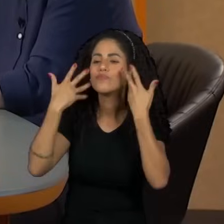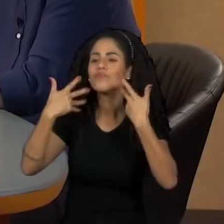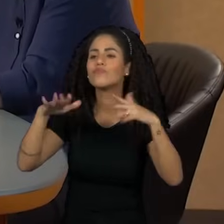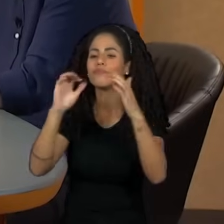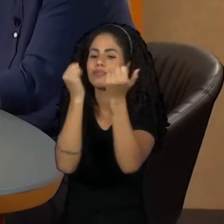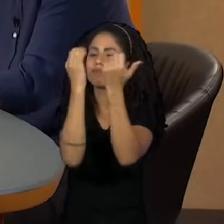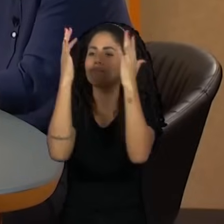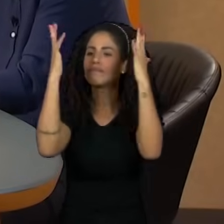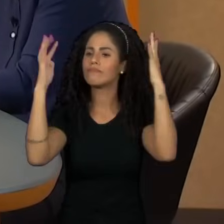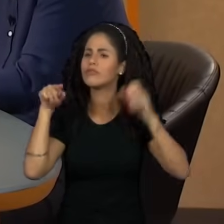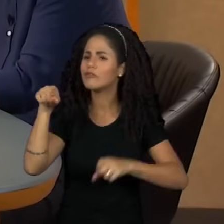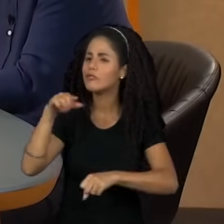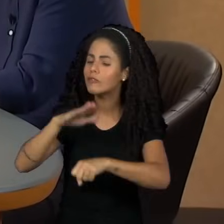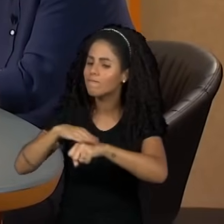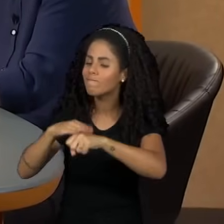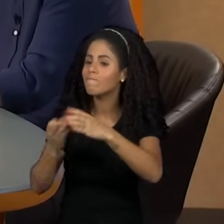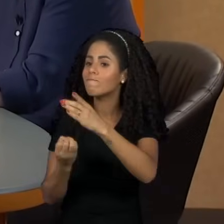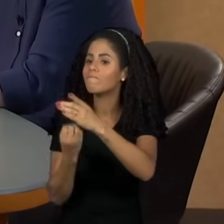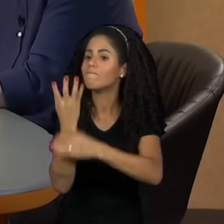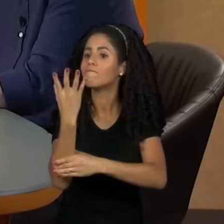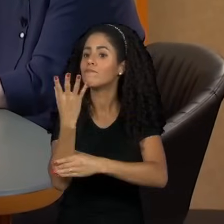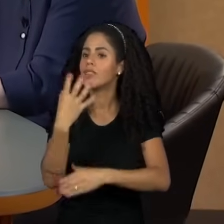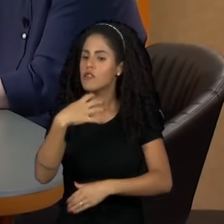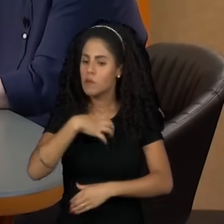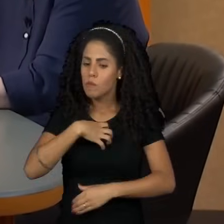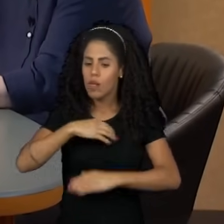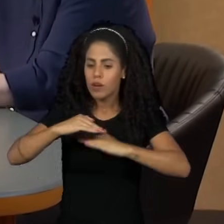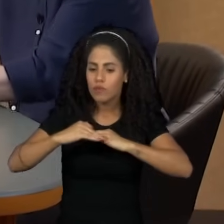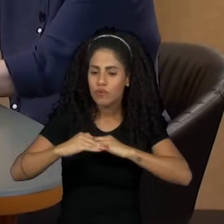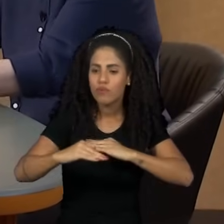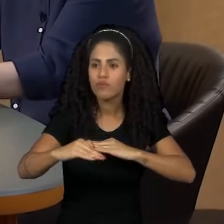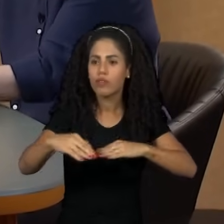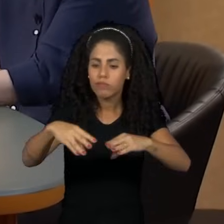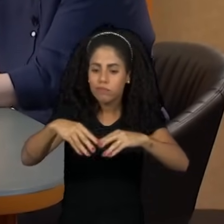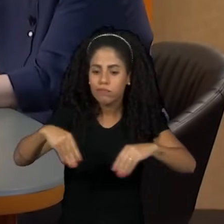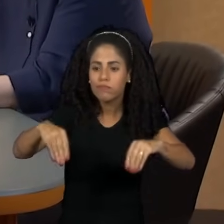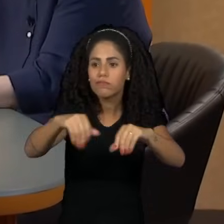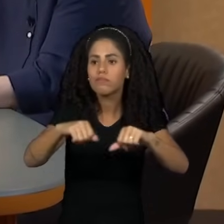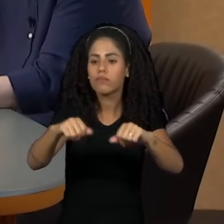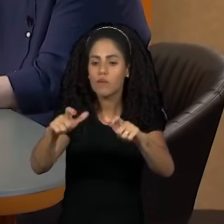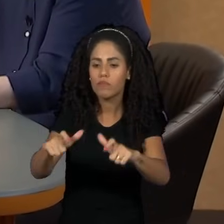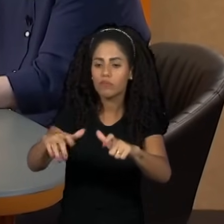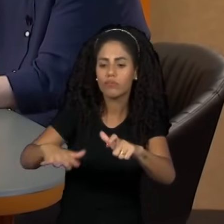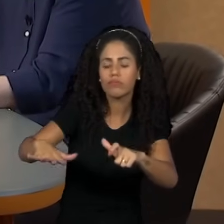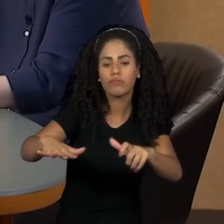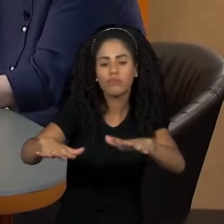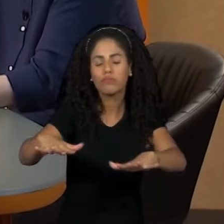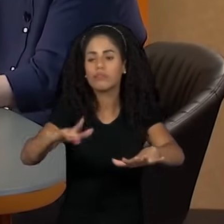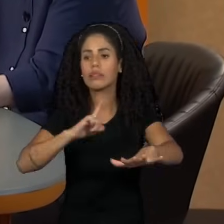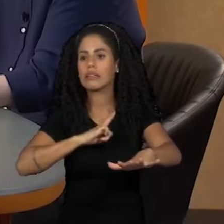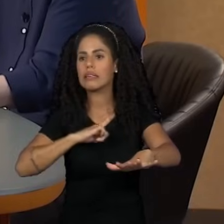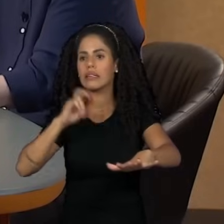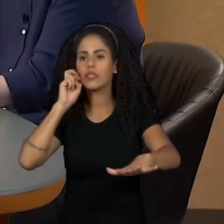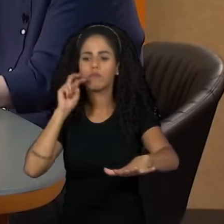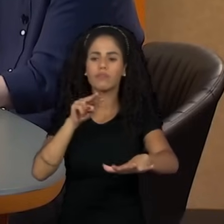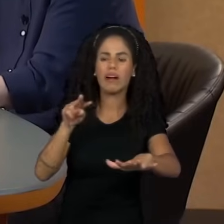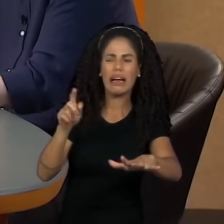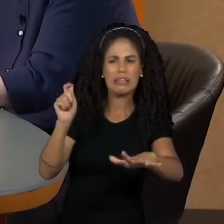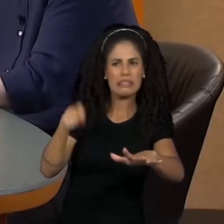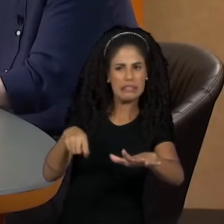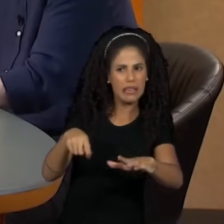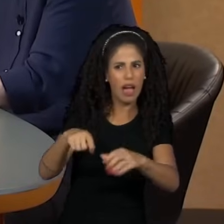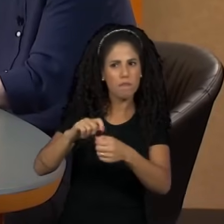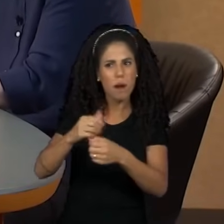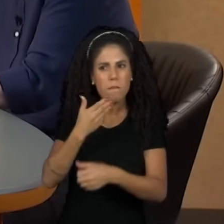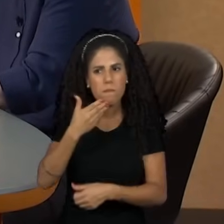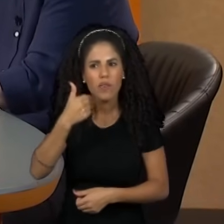você proporcionou a uma terra que inicialmente era árida, não era vista como possível para